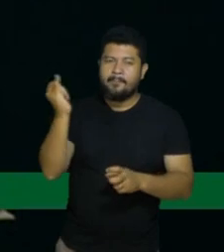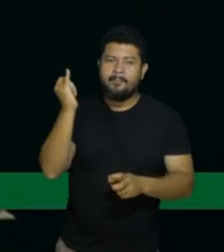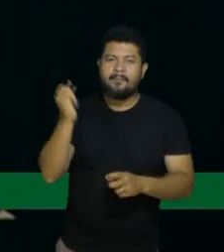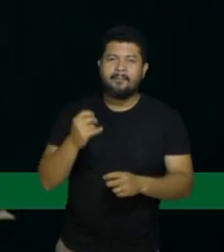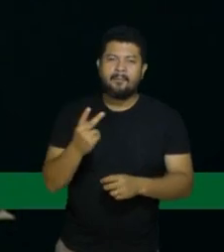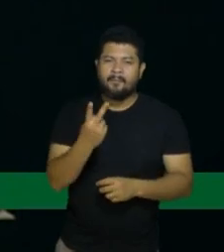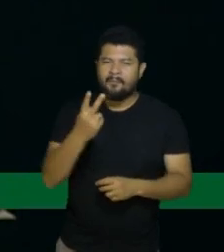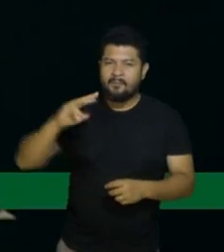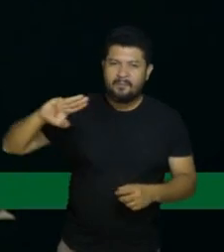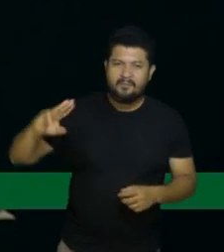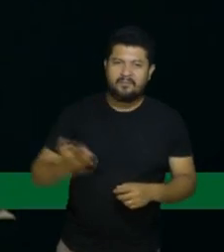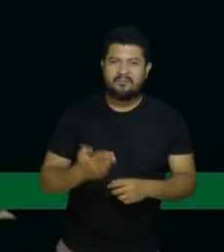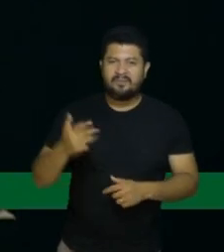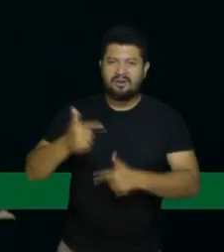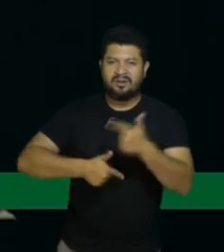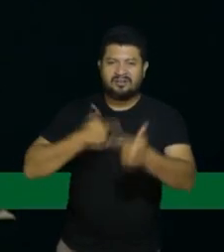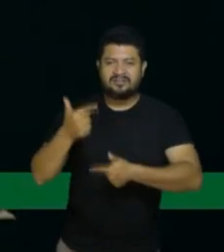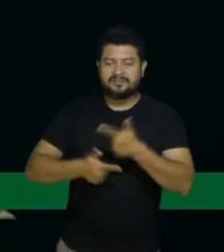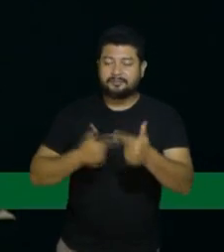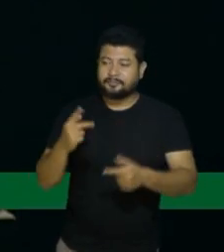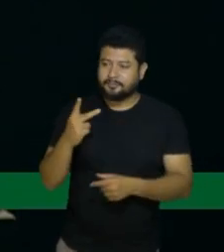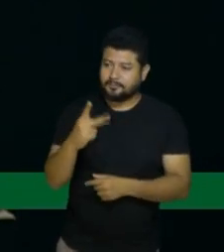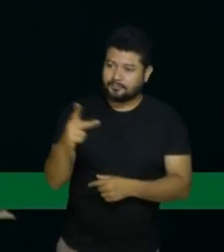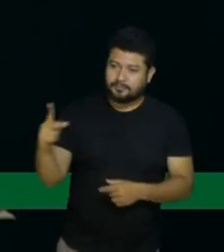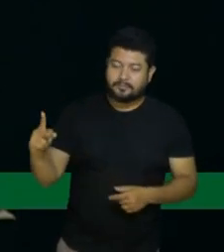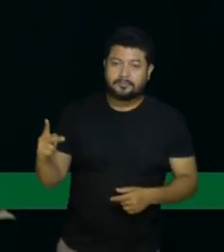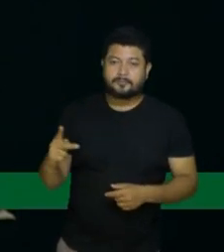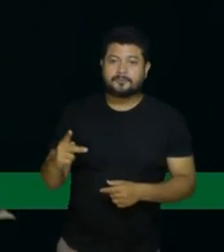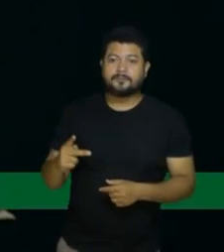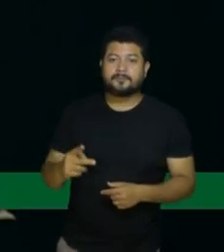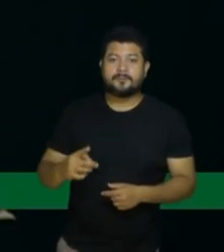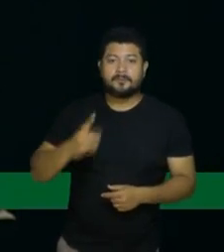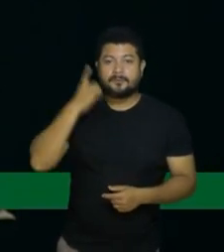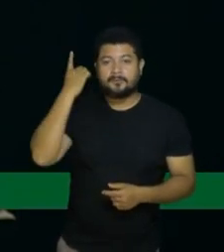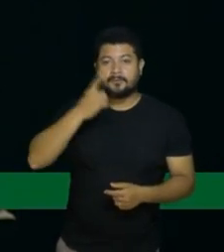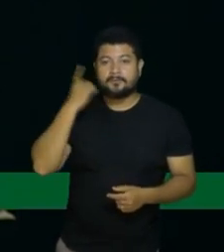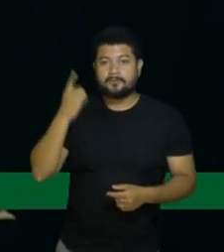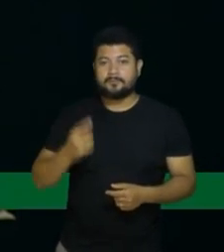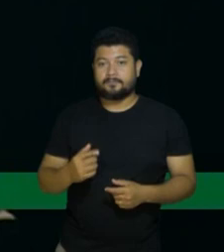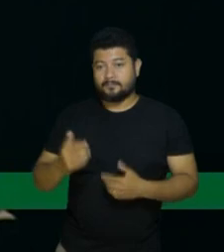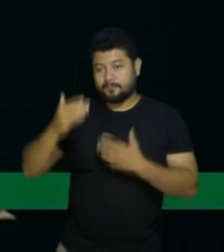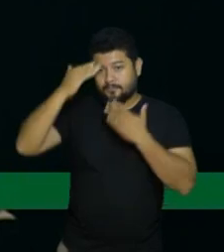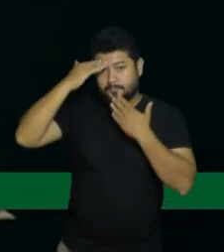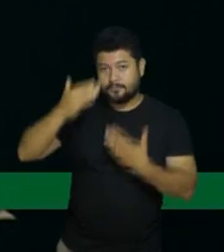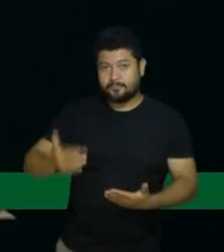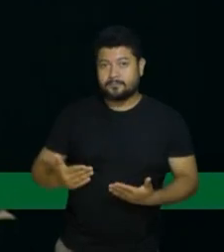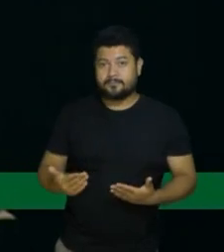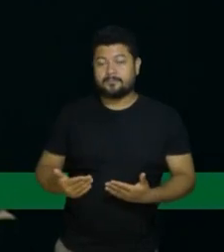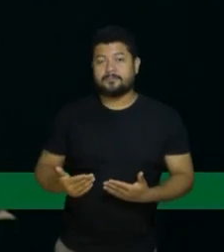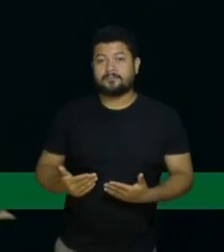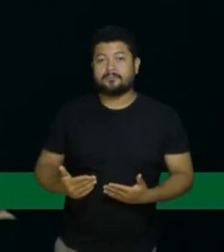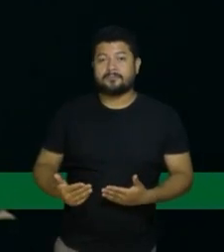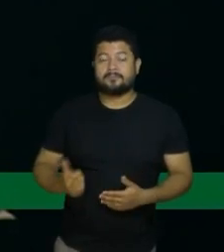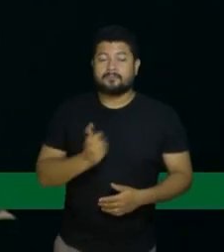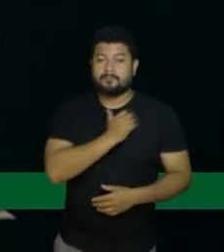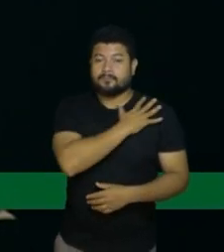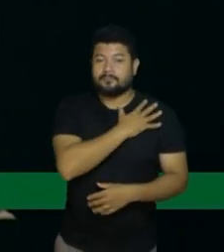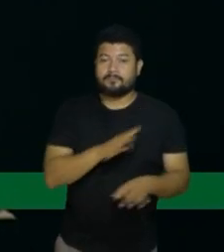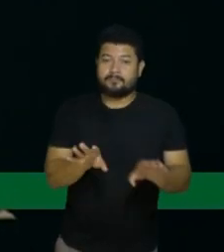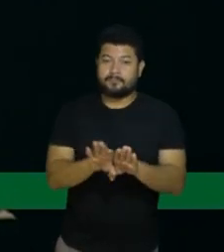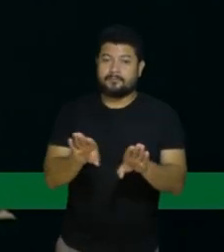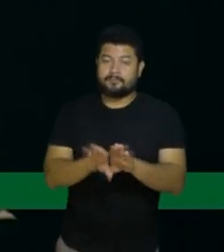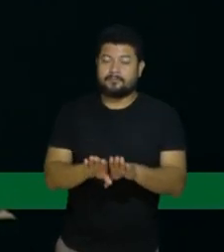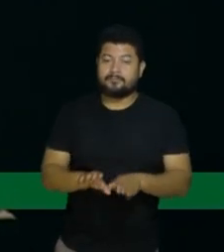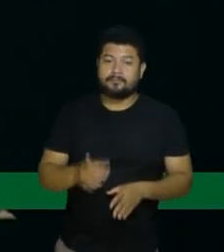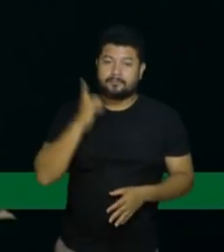milhões fruto do trabalho de vocês é muito importante pro hospital Santa Isabel Muito obrigado Deputado Napoleão e deputado Egídio